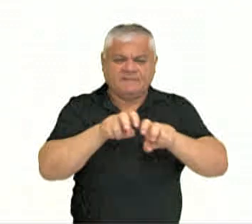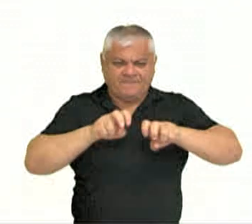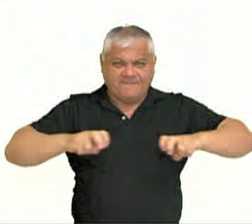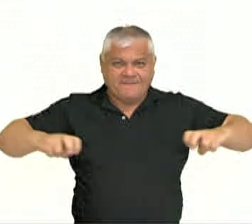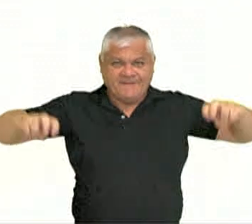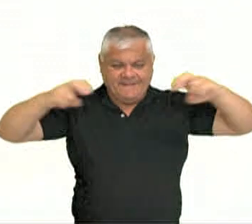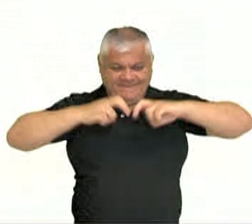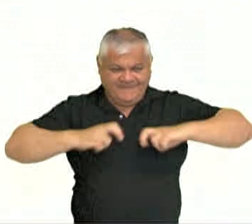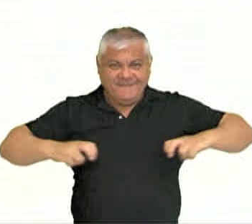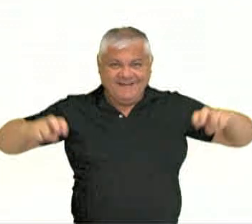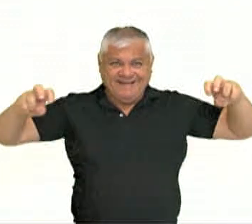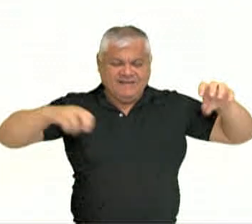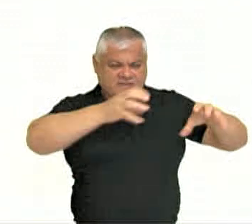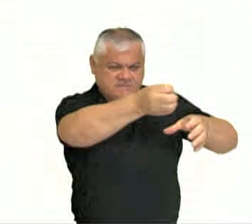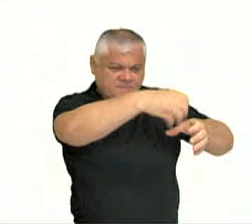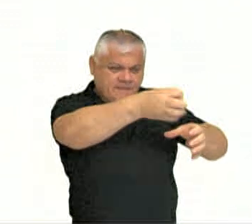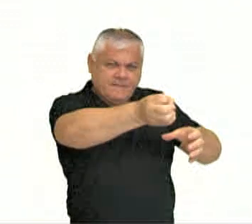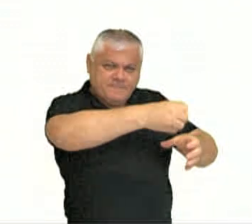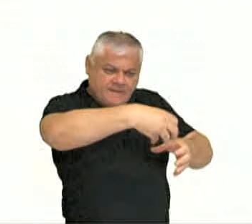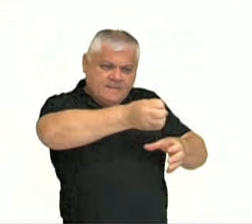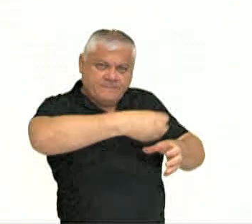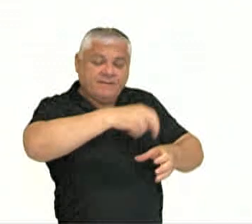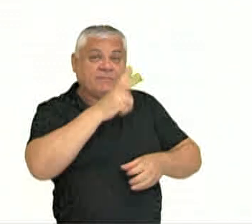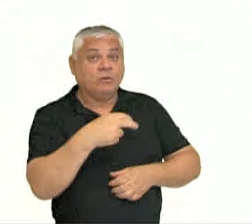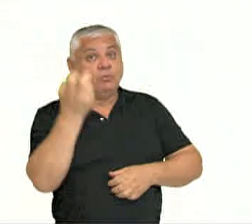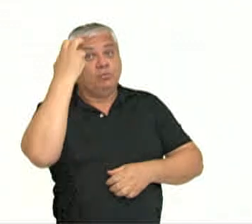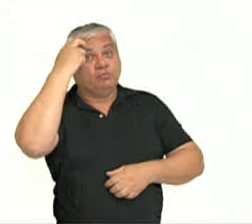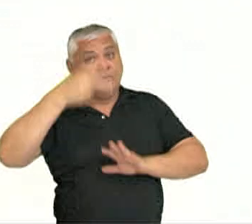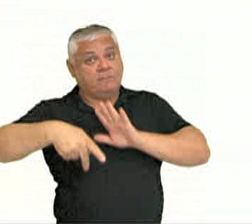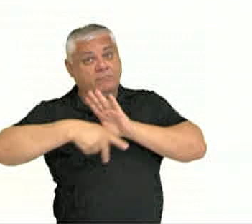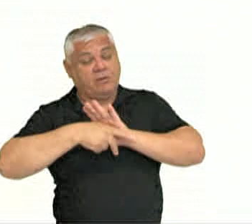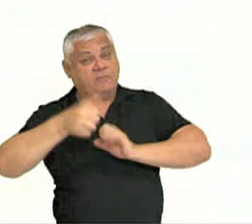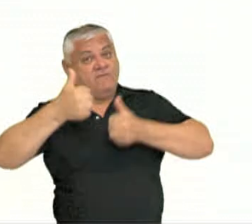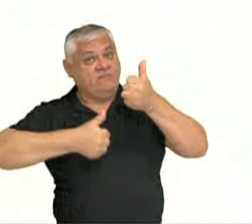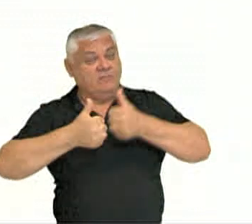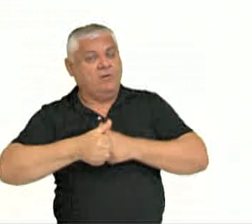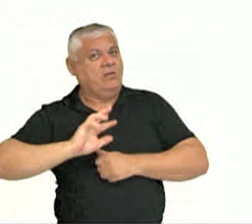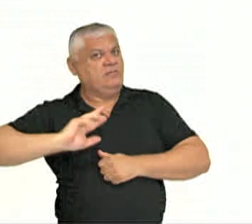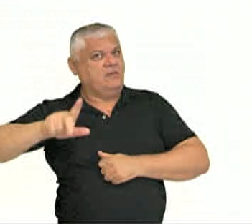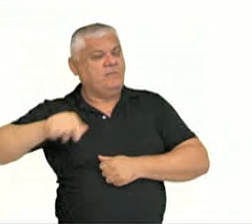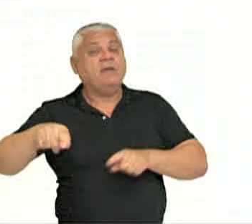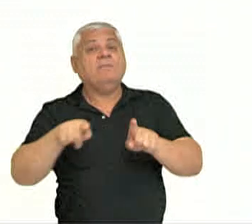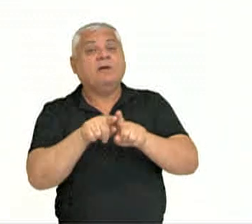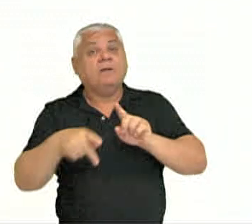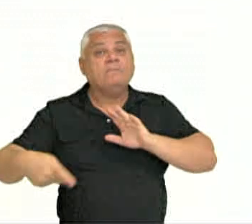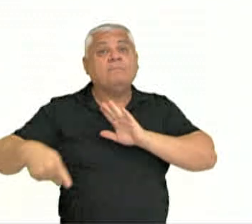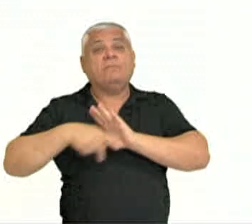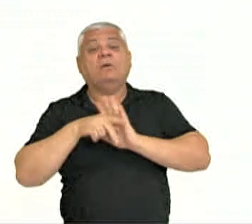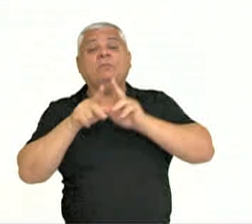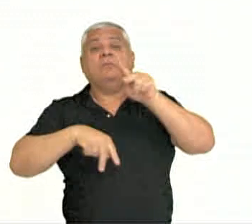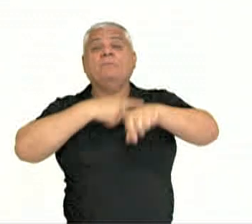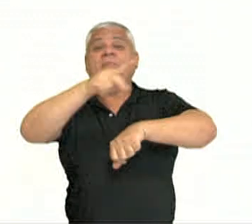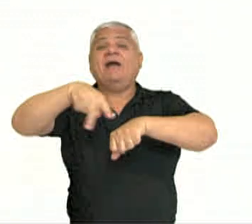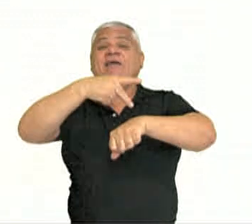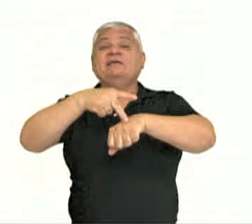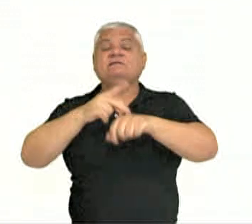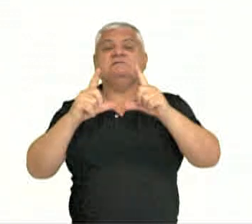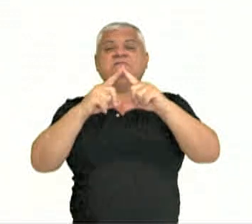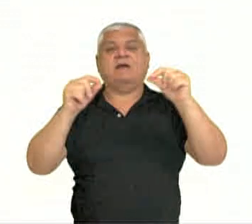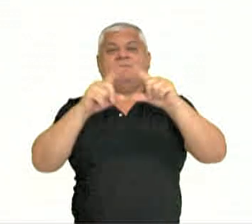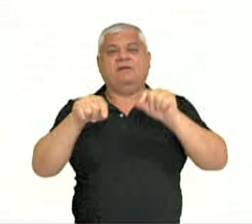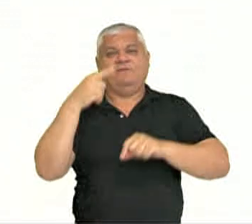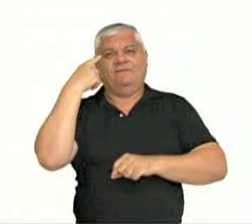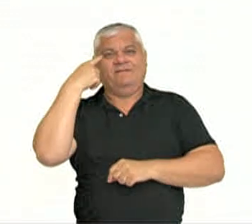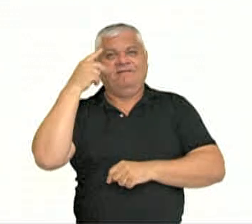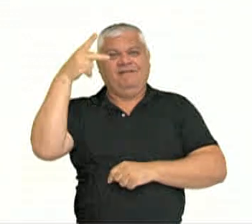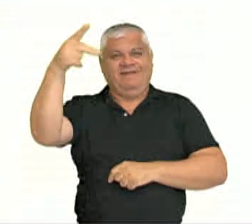encontraram. Não é apenas parte da cultura do futebol, mas parte da cultura japonesa, disse o jornalista esportivo